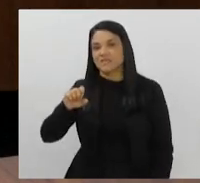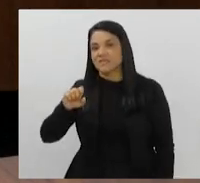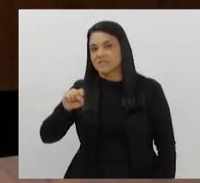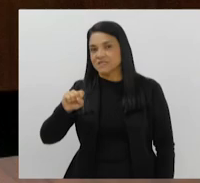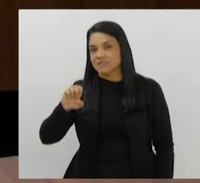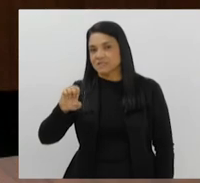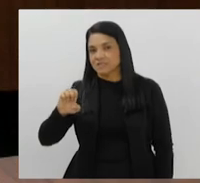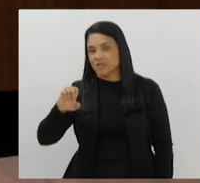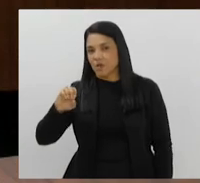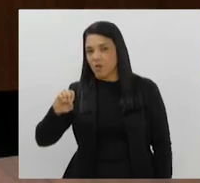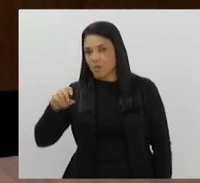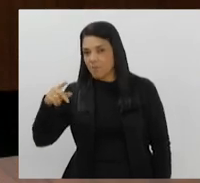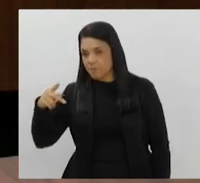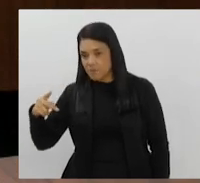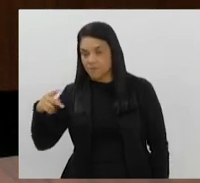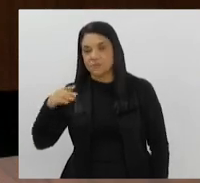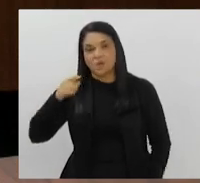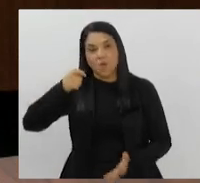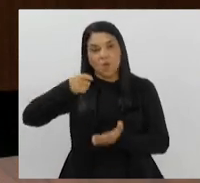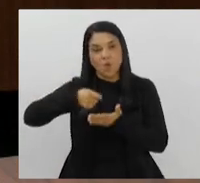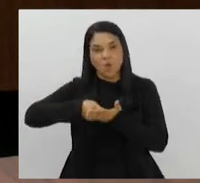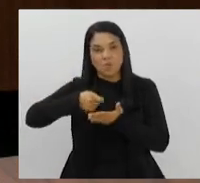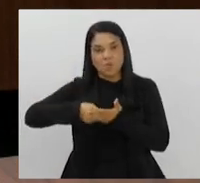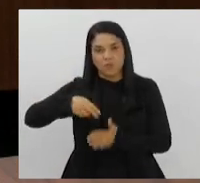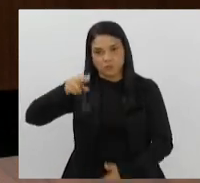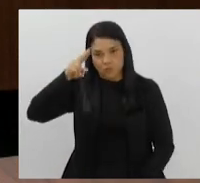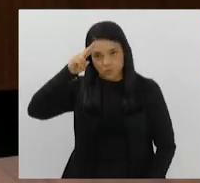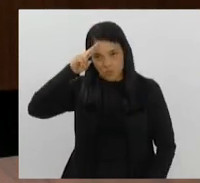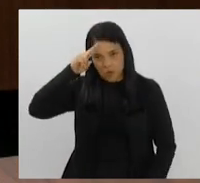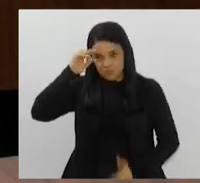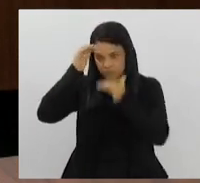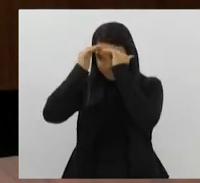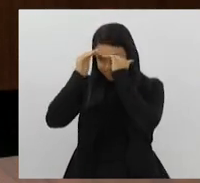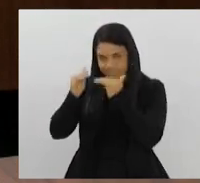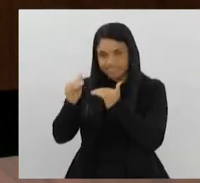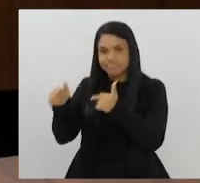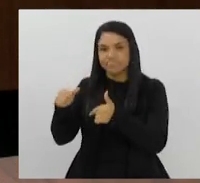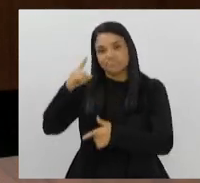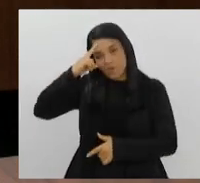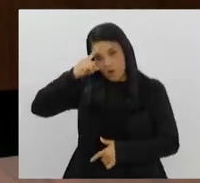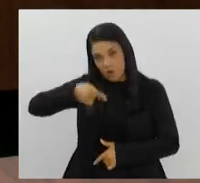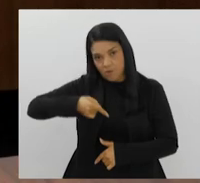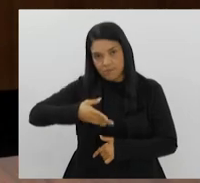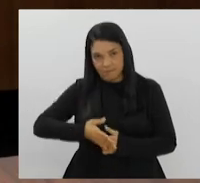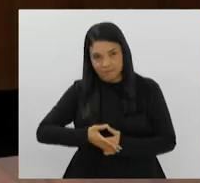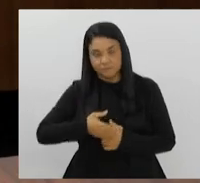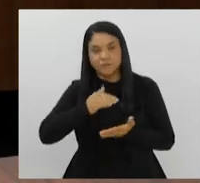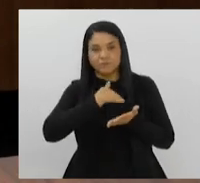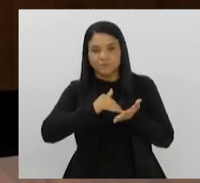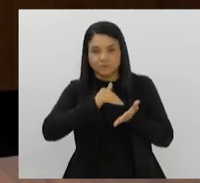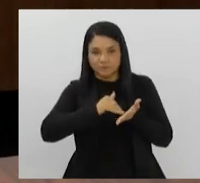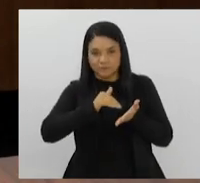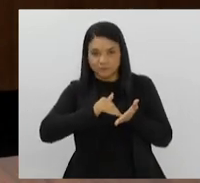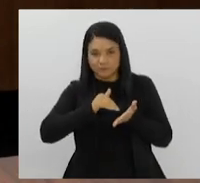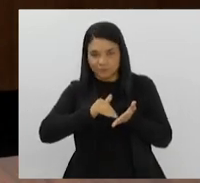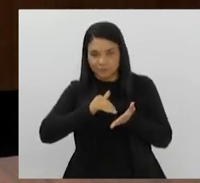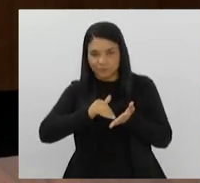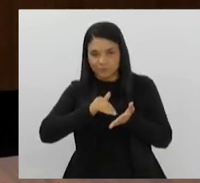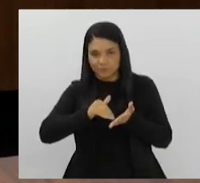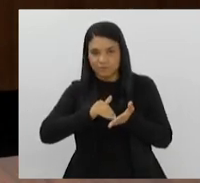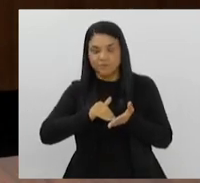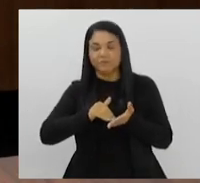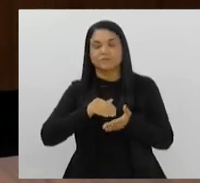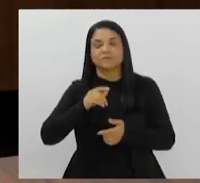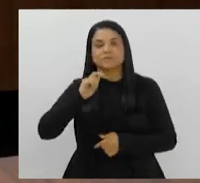obrigando a Guarda Municipal, eu sei que muitos guardas cumprem, porque essas ordens vêm desse secretário, vêm do próprio